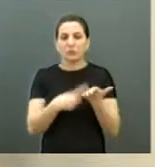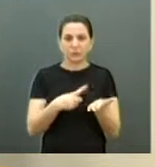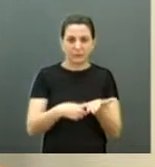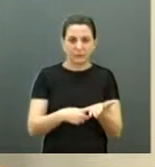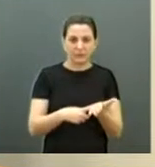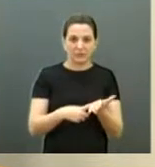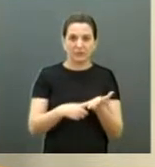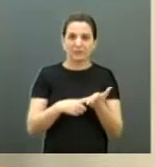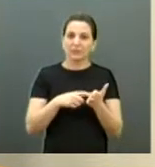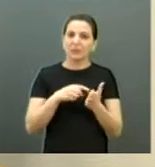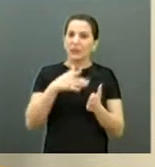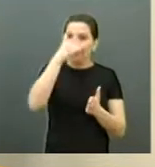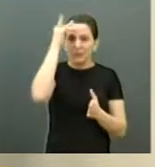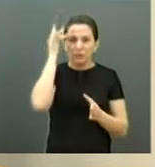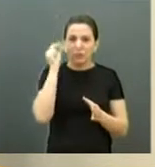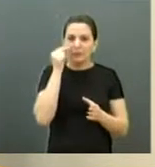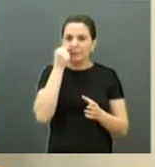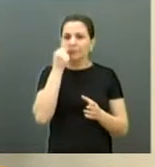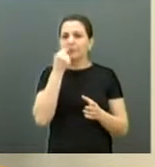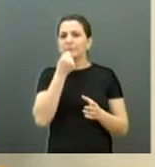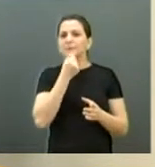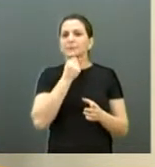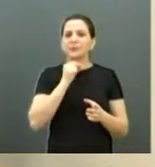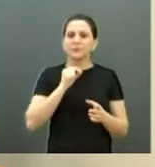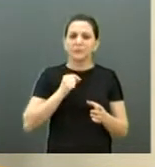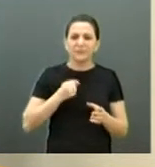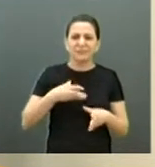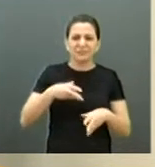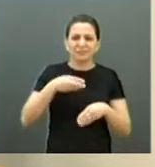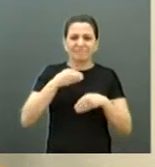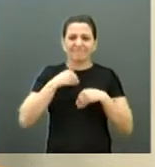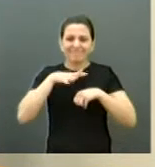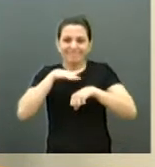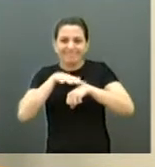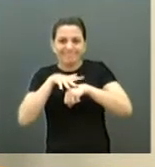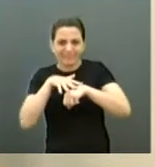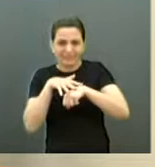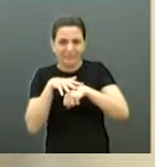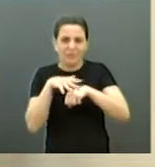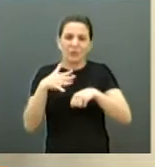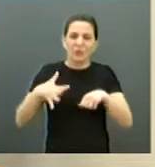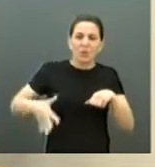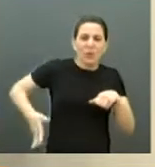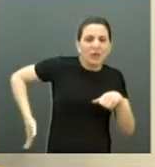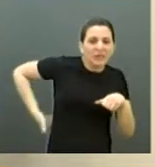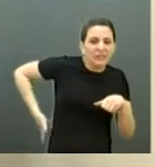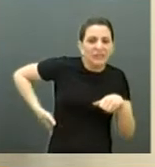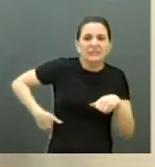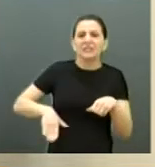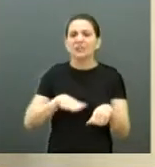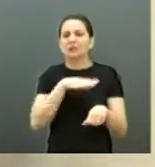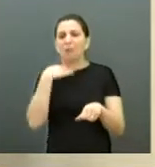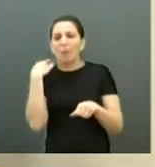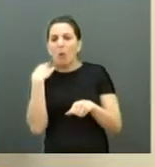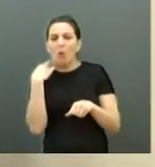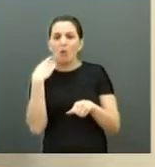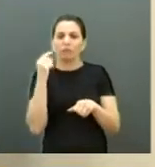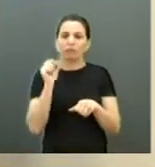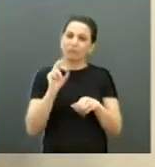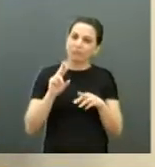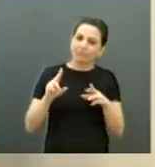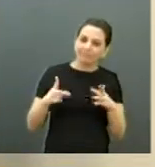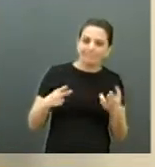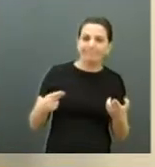sonda mais uma semana está sujeito a ter uma infecção grave levar à perda dos rins levar até à morte então é